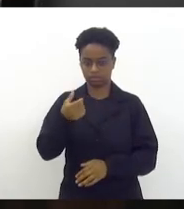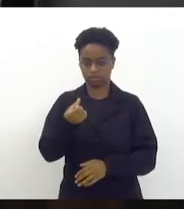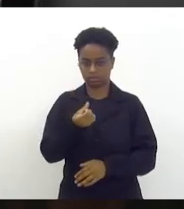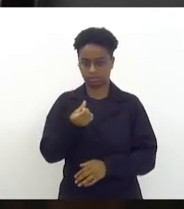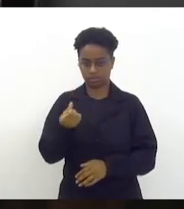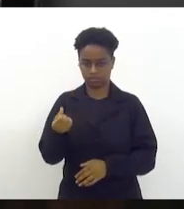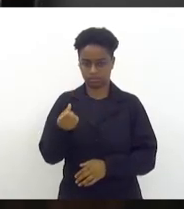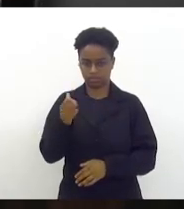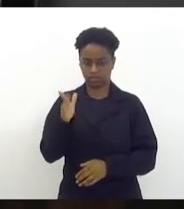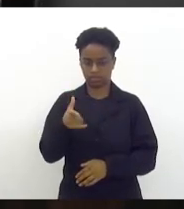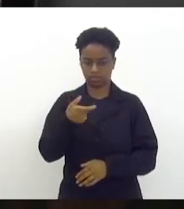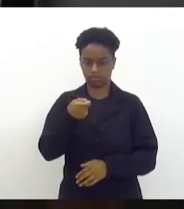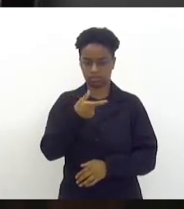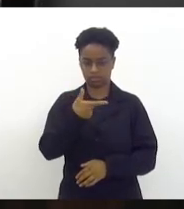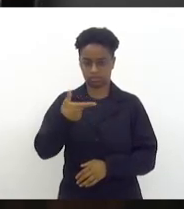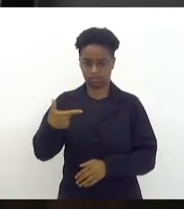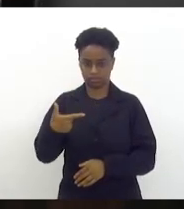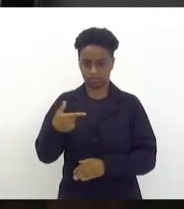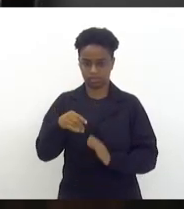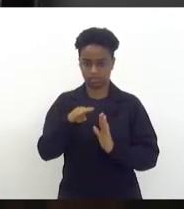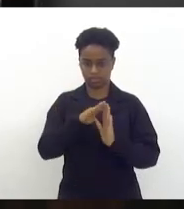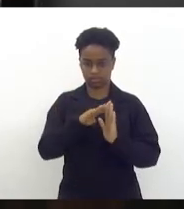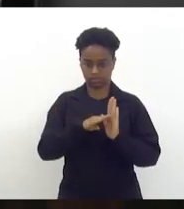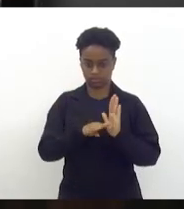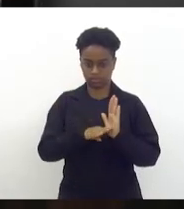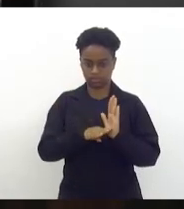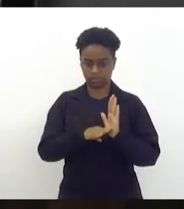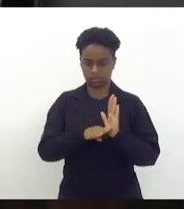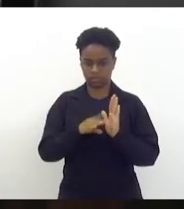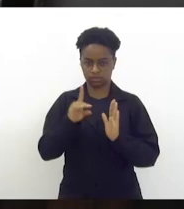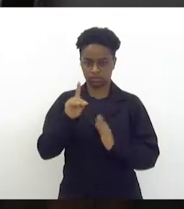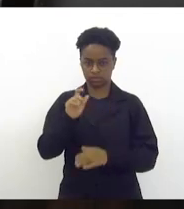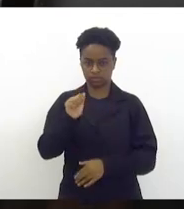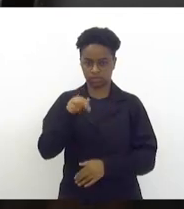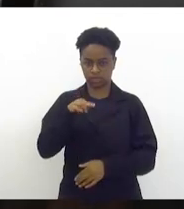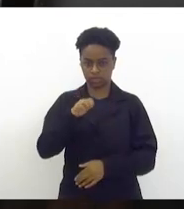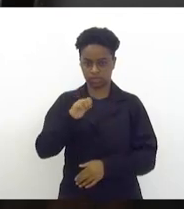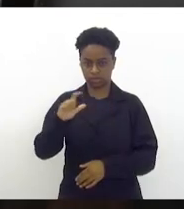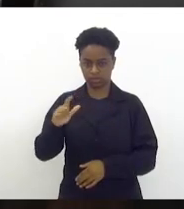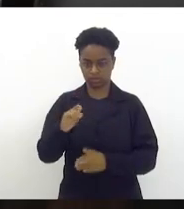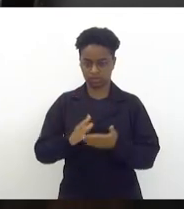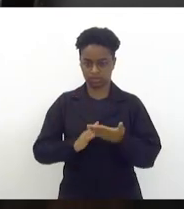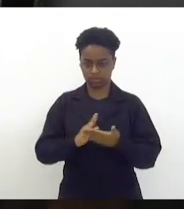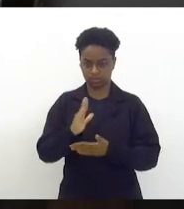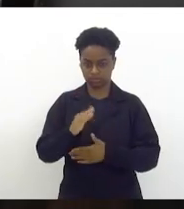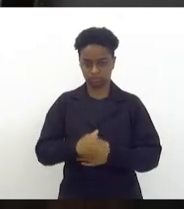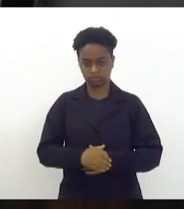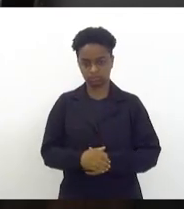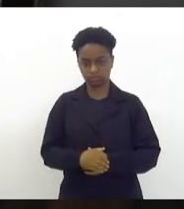5.766 de 2022, na ordem do dia. Daniel Libreirão, aprovado.